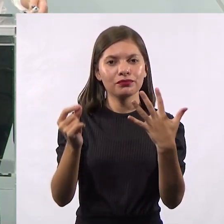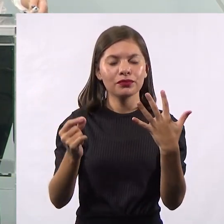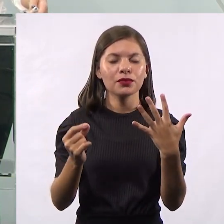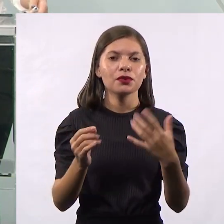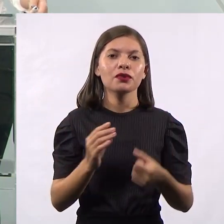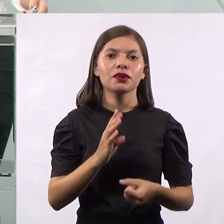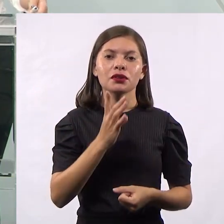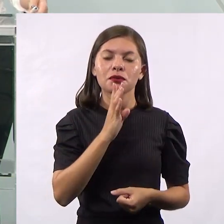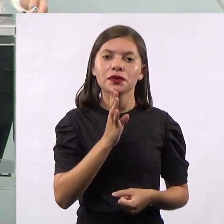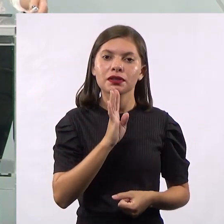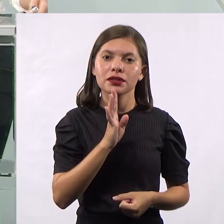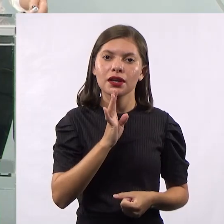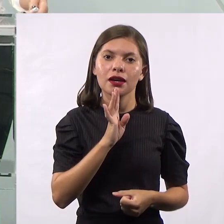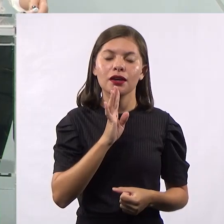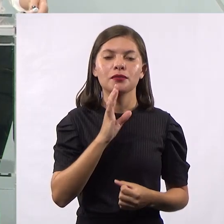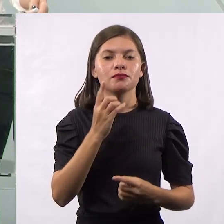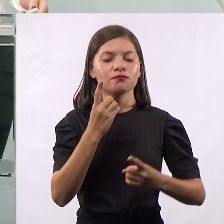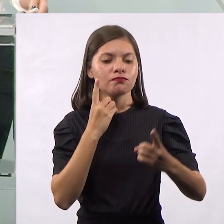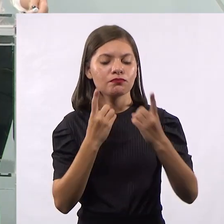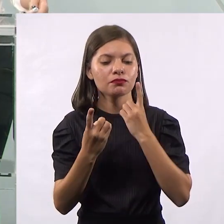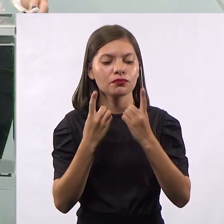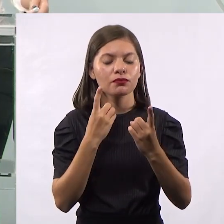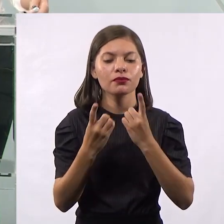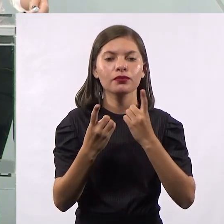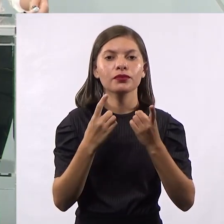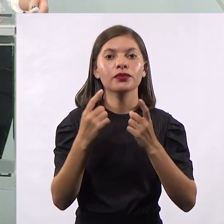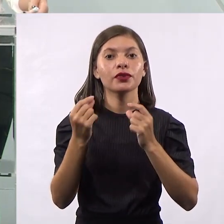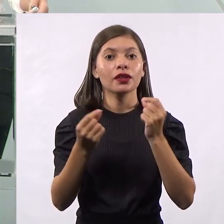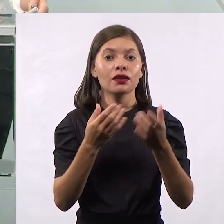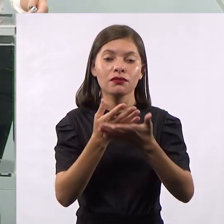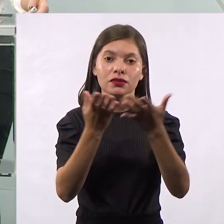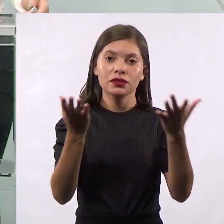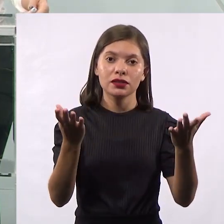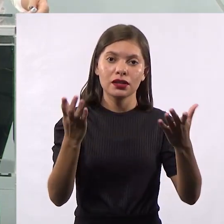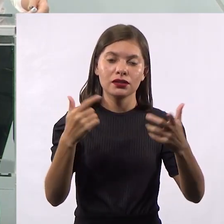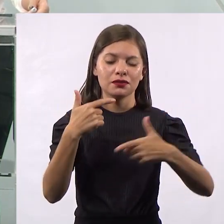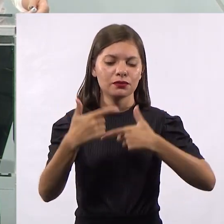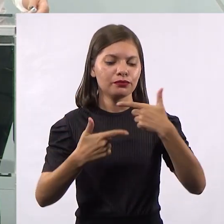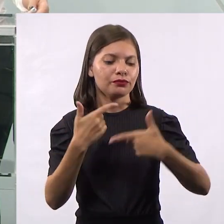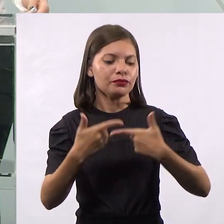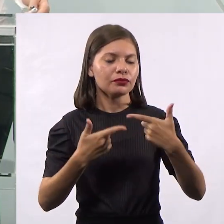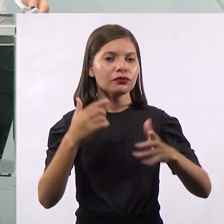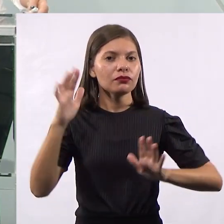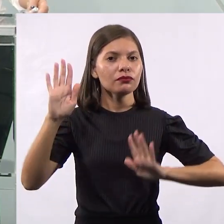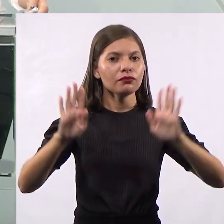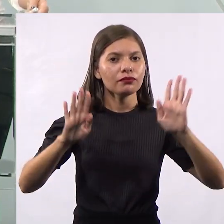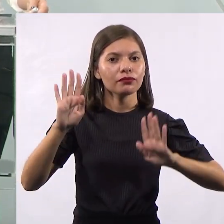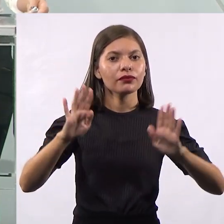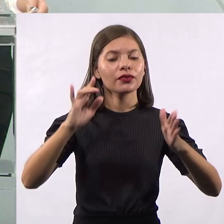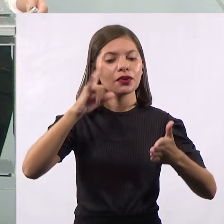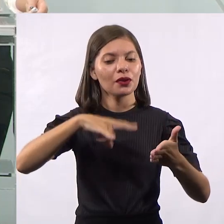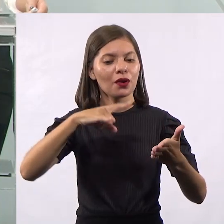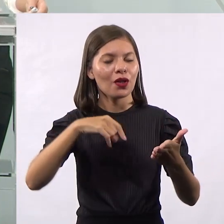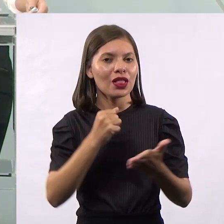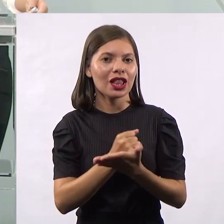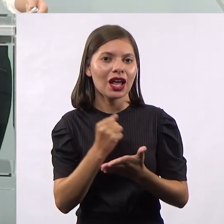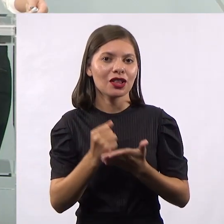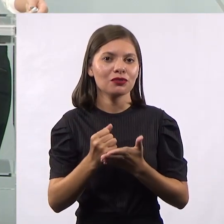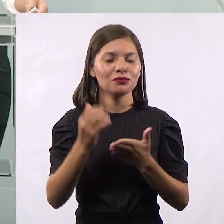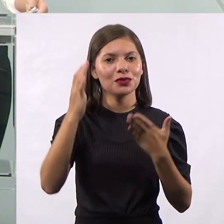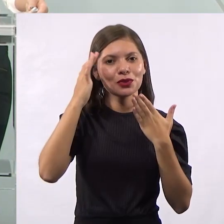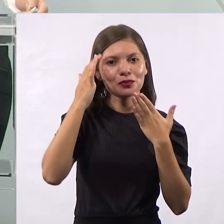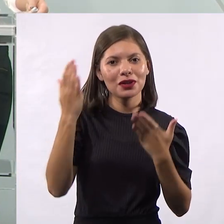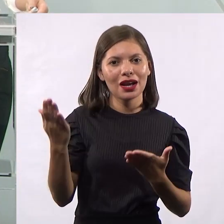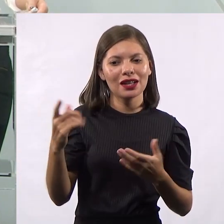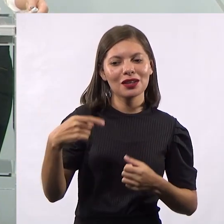questões controvertidas e conhecer essas discussões, né, principalmente quem vai trabalhar com licitação e contrato